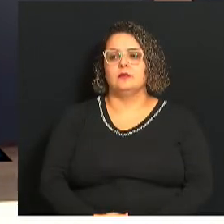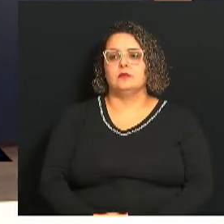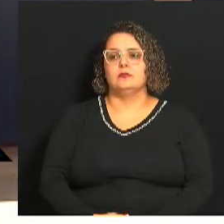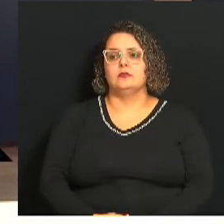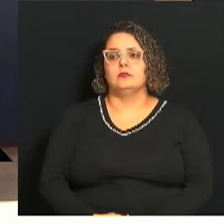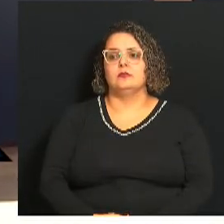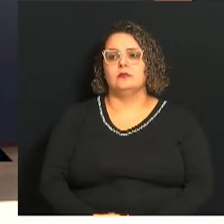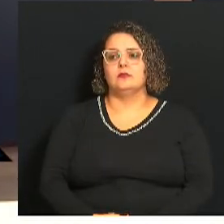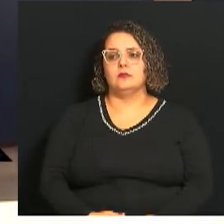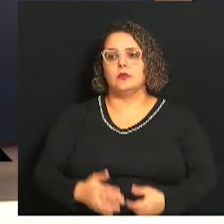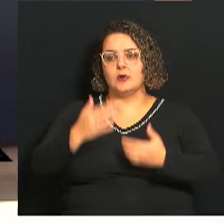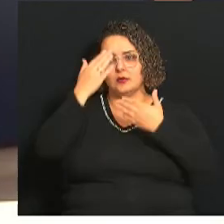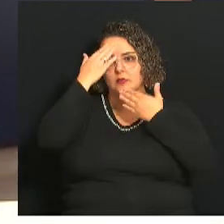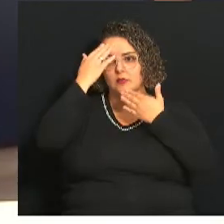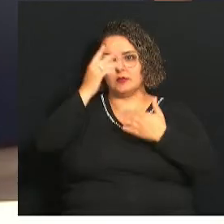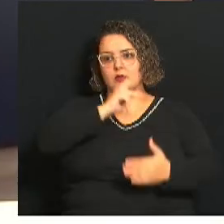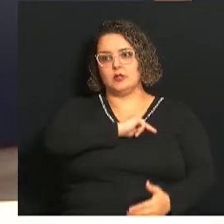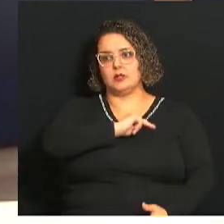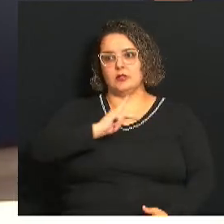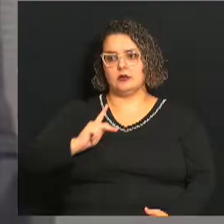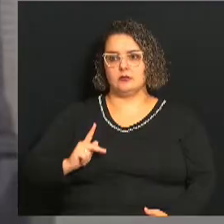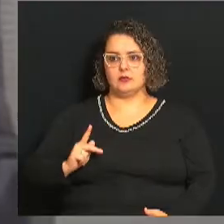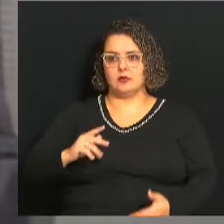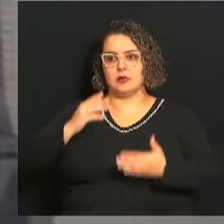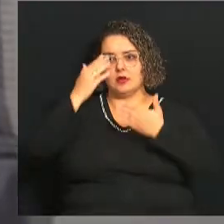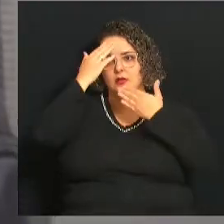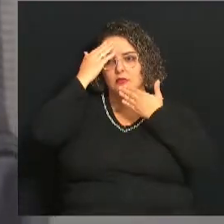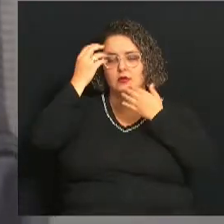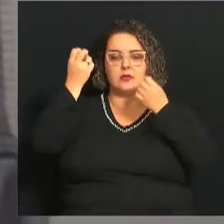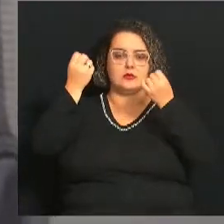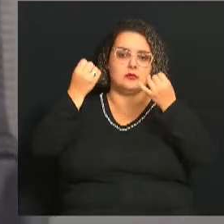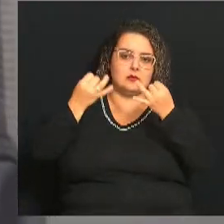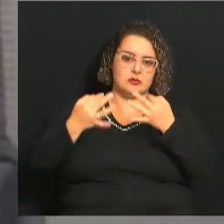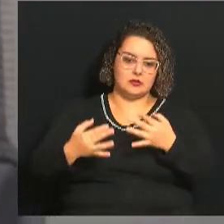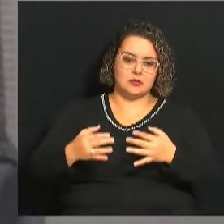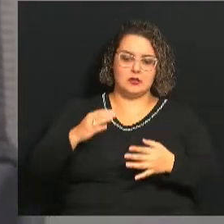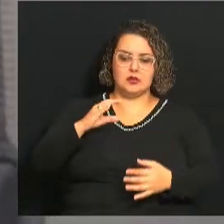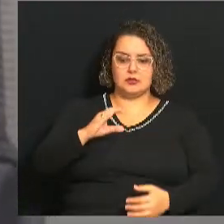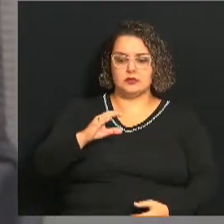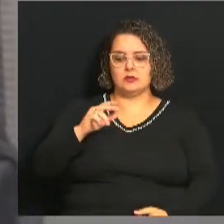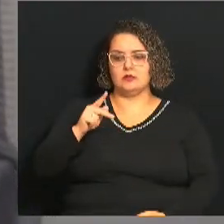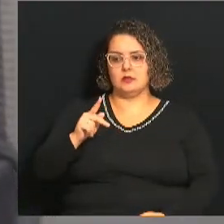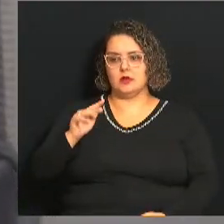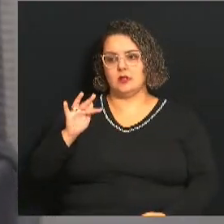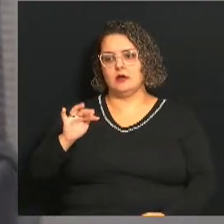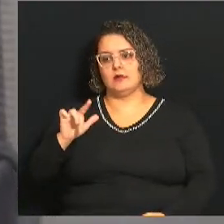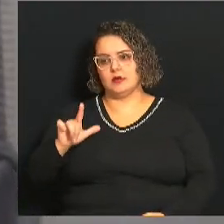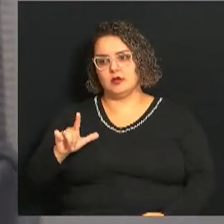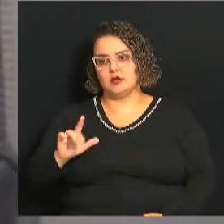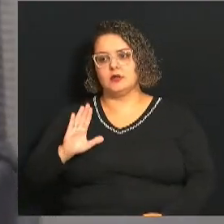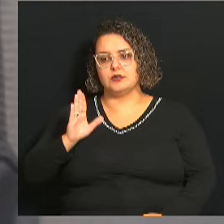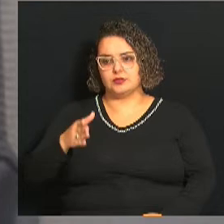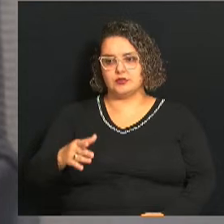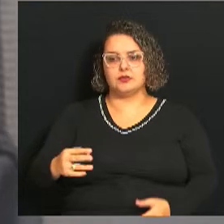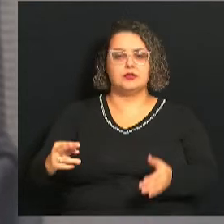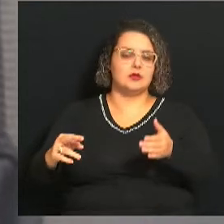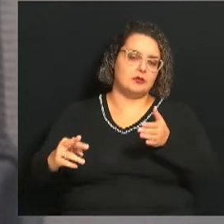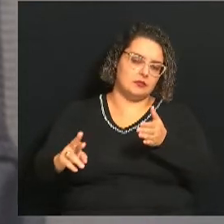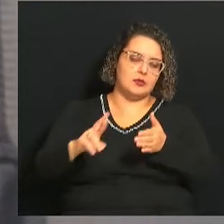Obrigado, presidente. Agradeço aí as explicações da CPFL, já contemplaram as minhas